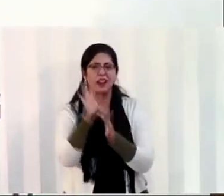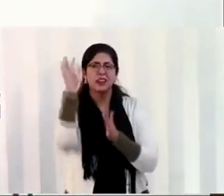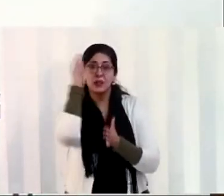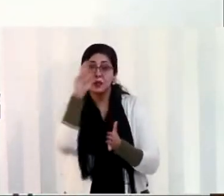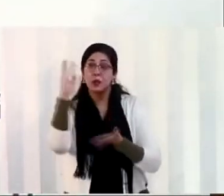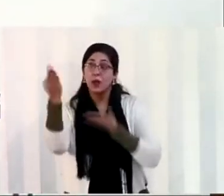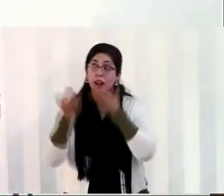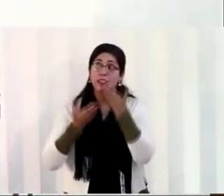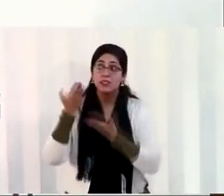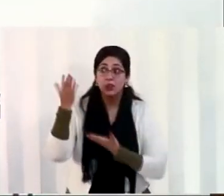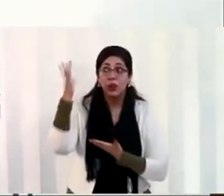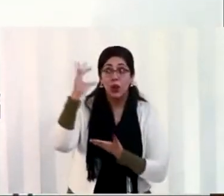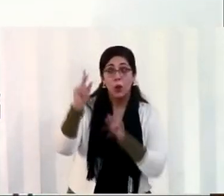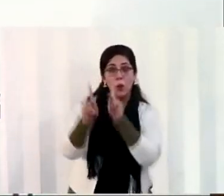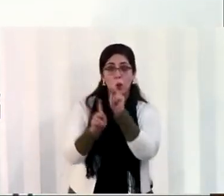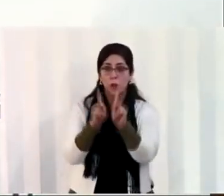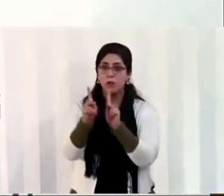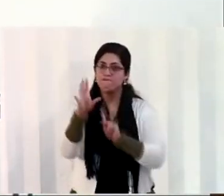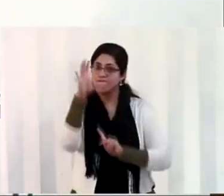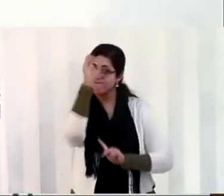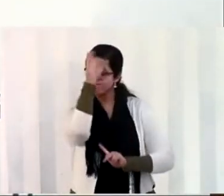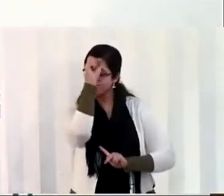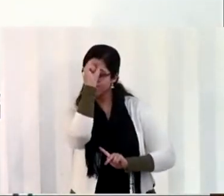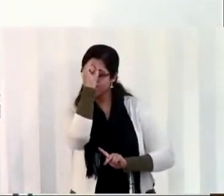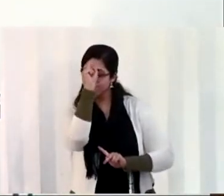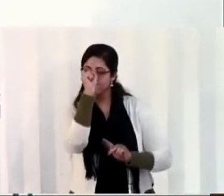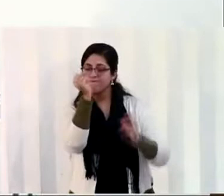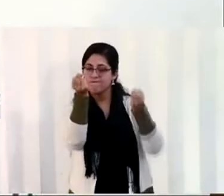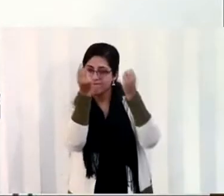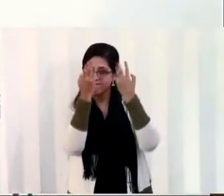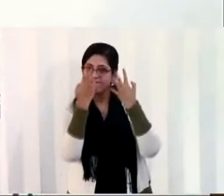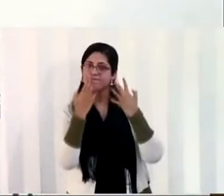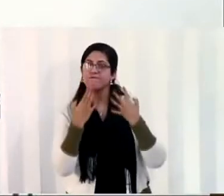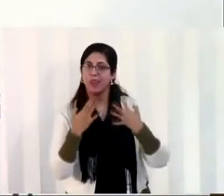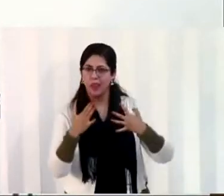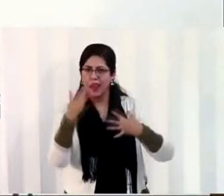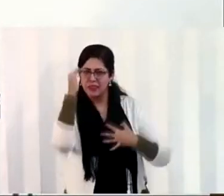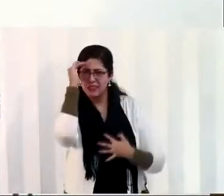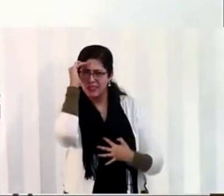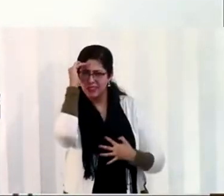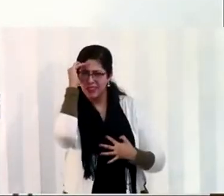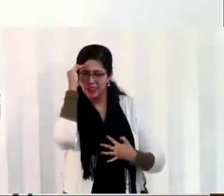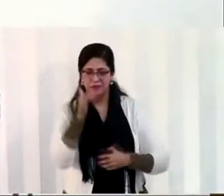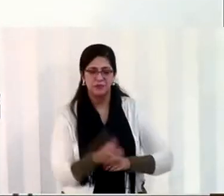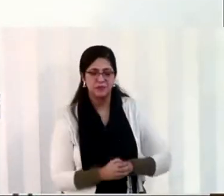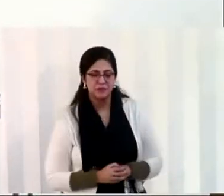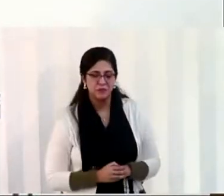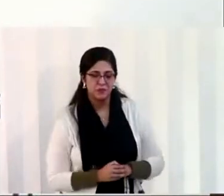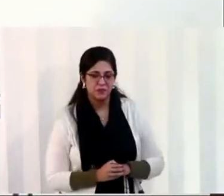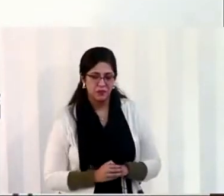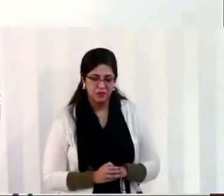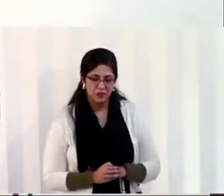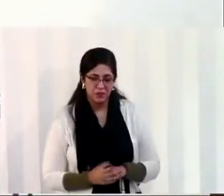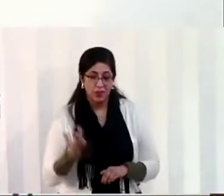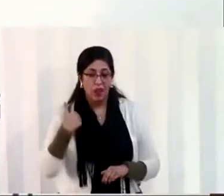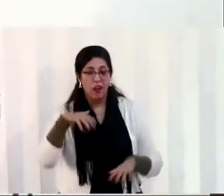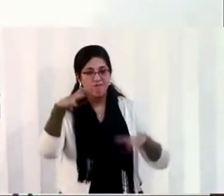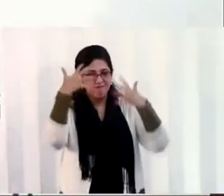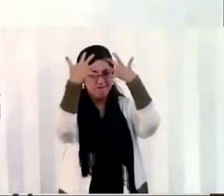seu povo, certamente vocês serão muito abençoados, porque o fruto do conhecimento é uma coisa muito